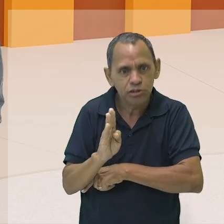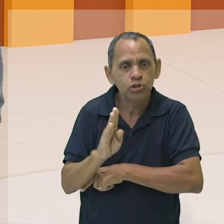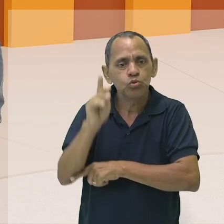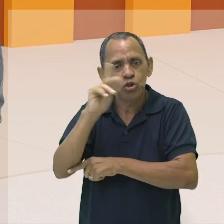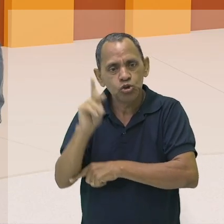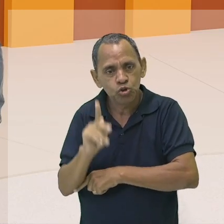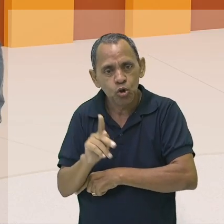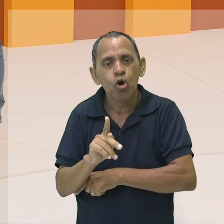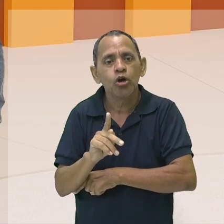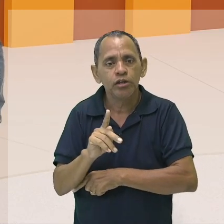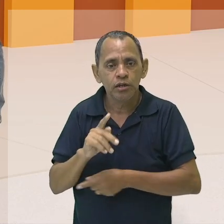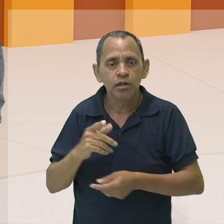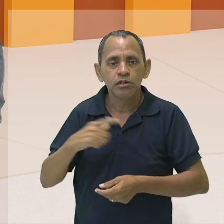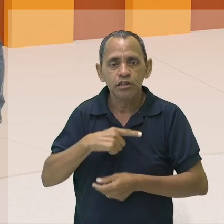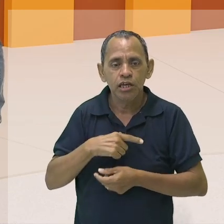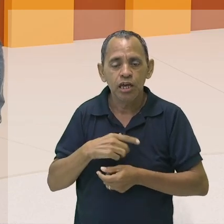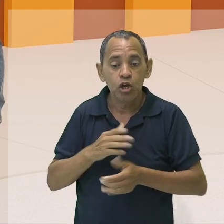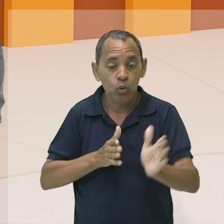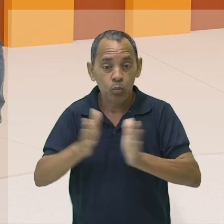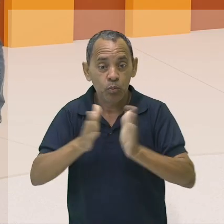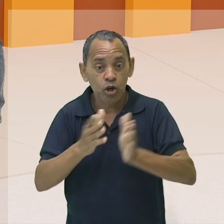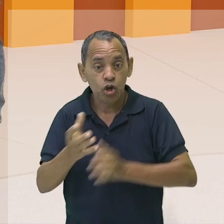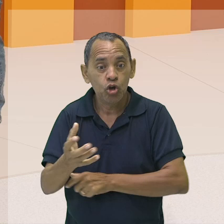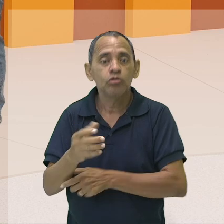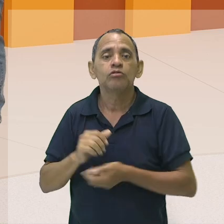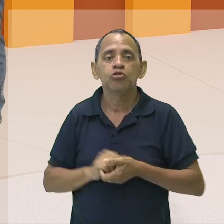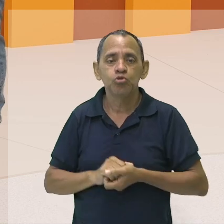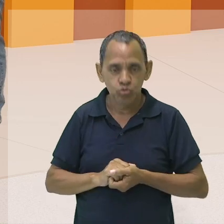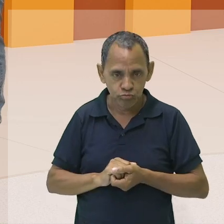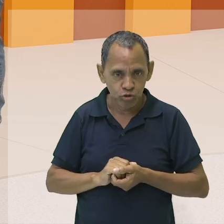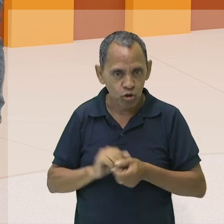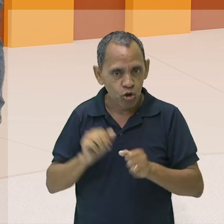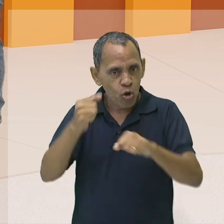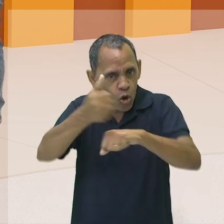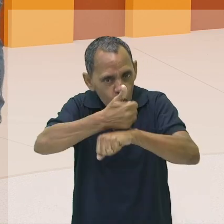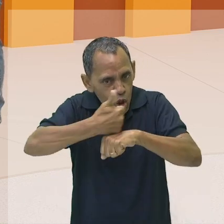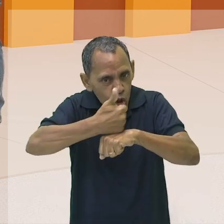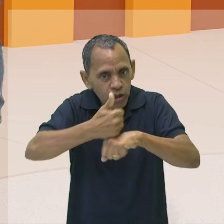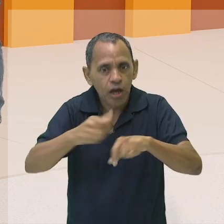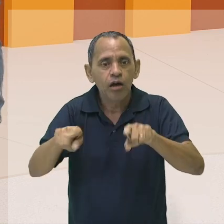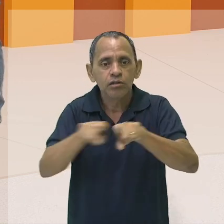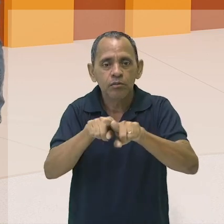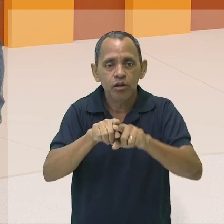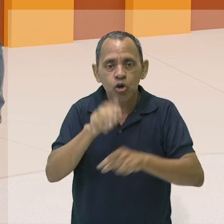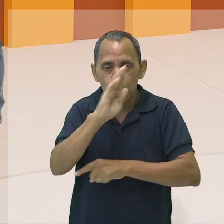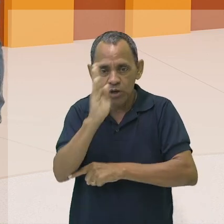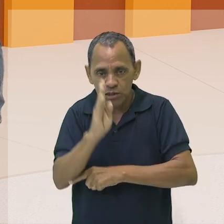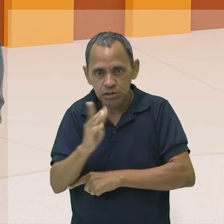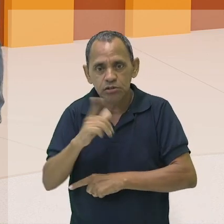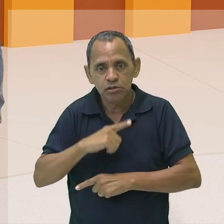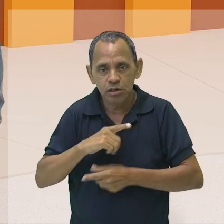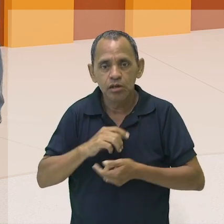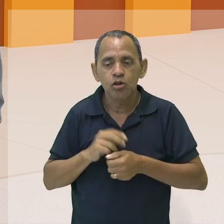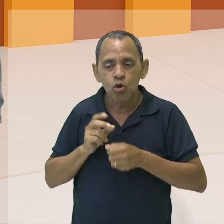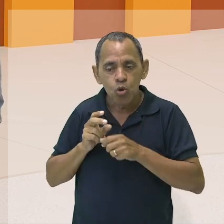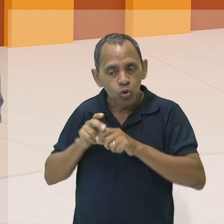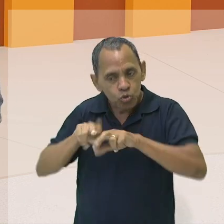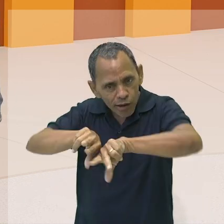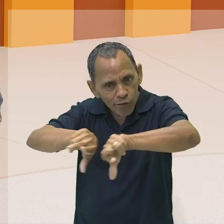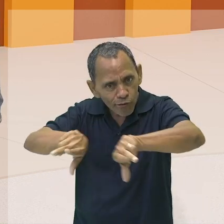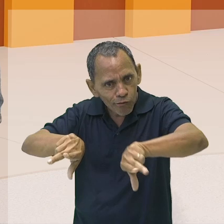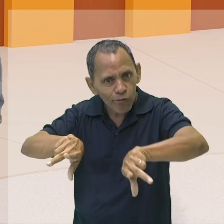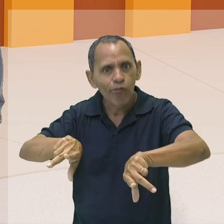período colonial. Lembrando que o Brasil, inicialmente, ele era uma colônia de exploração. Então, todos os recursos eram destinados à